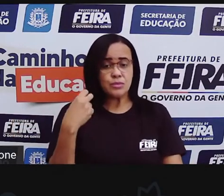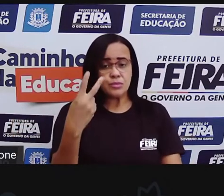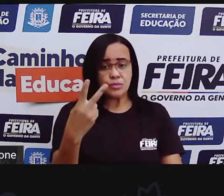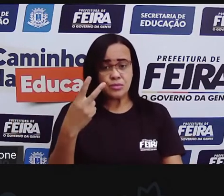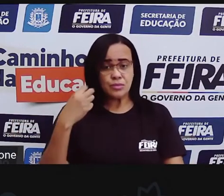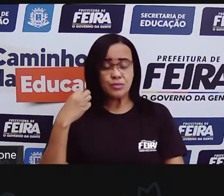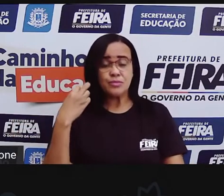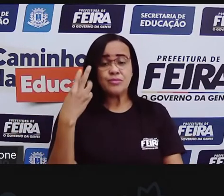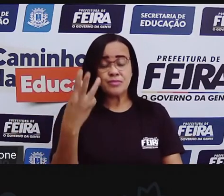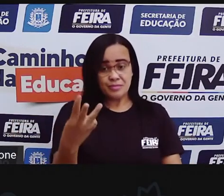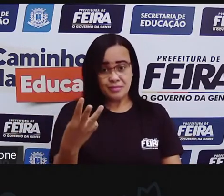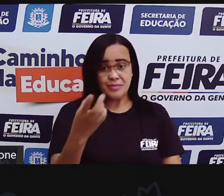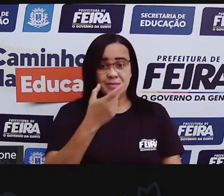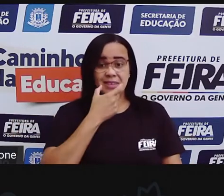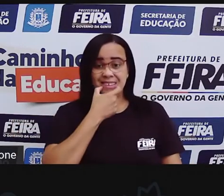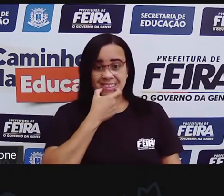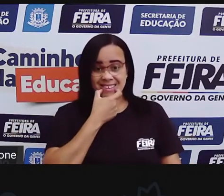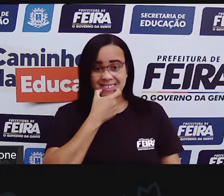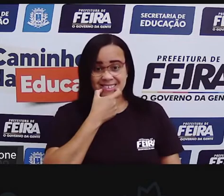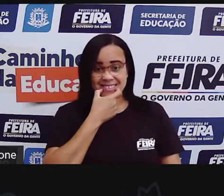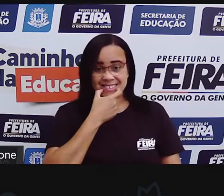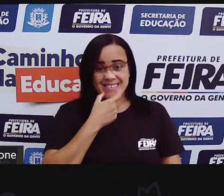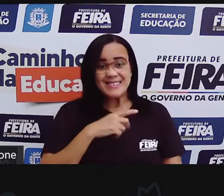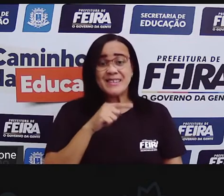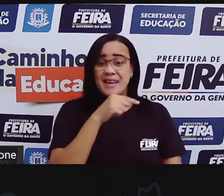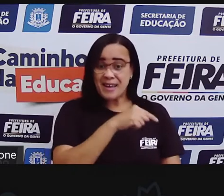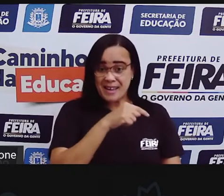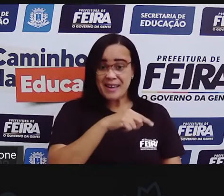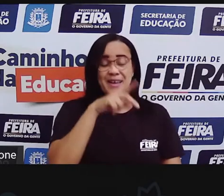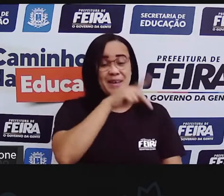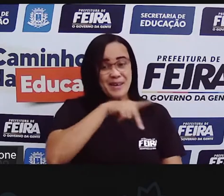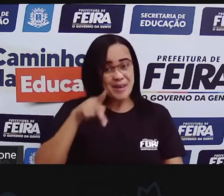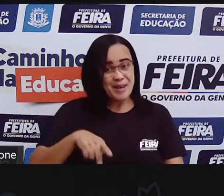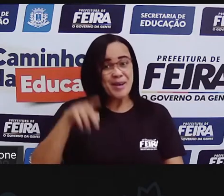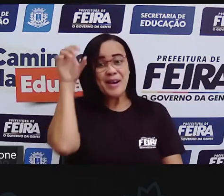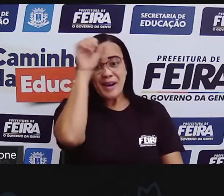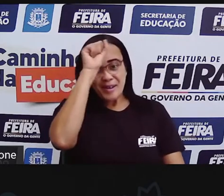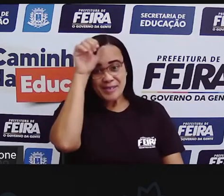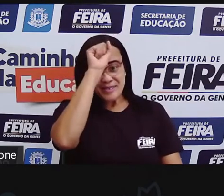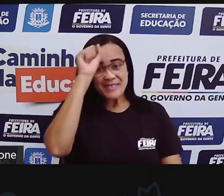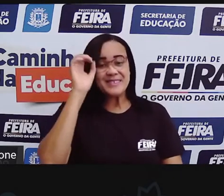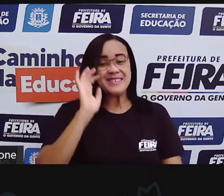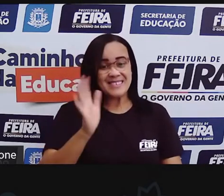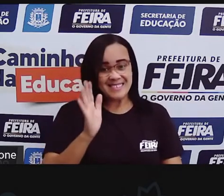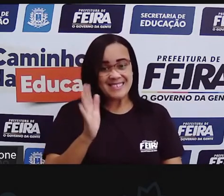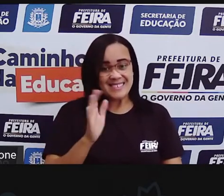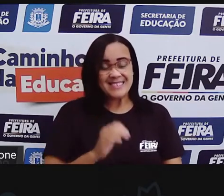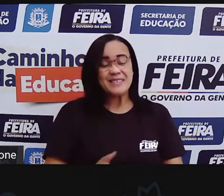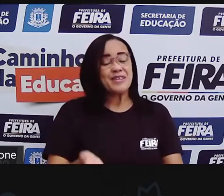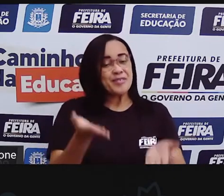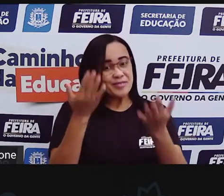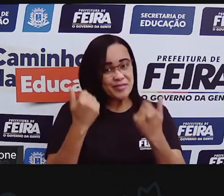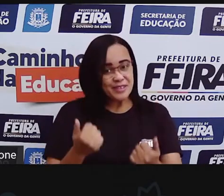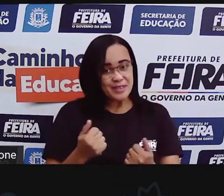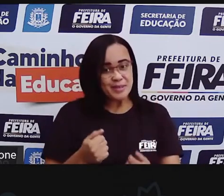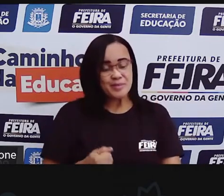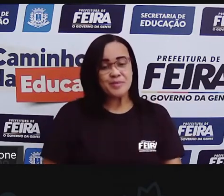1, 2, 3? Ah, pra Elisa também aprendeu. Prodeia que me ensinou a contar esses três números. Vamos lá,